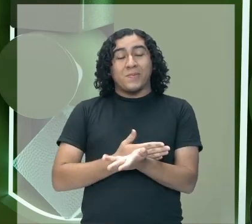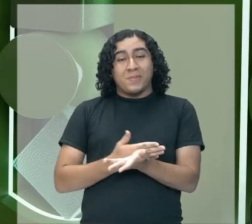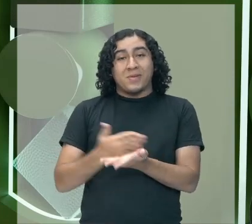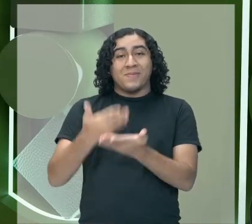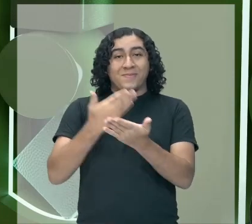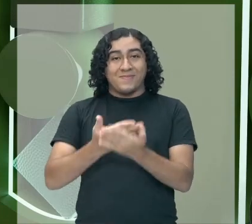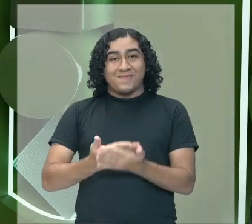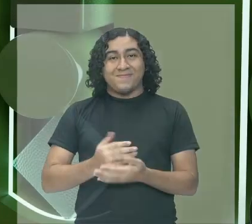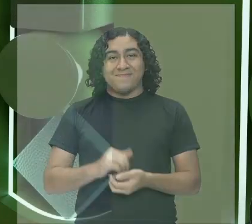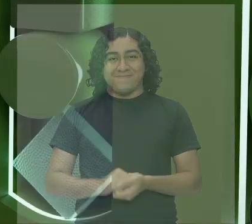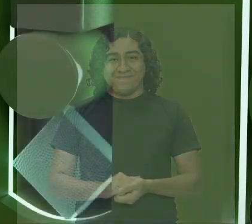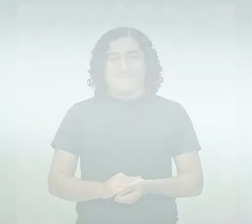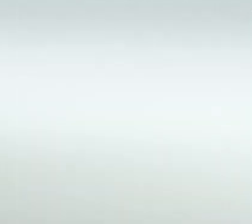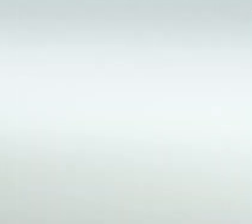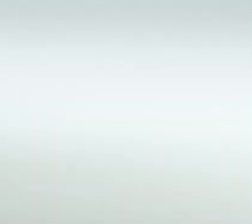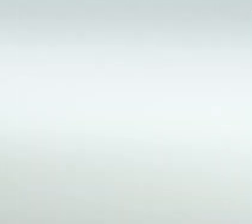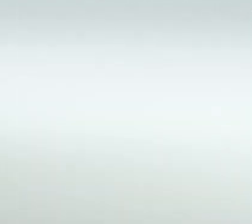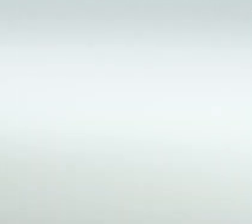nossa